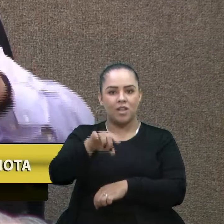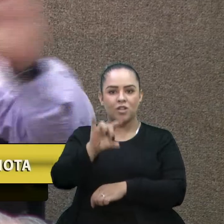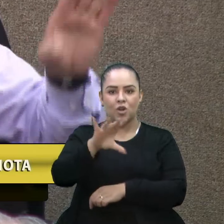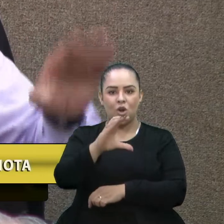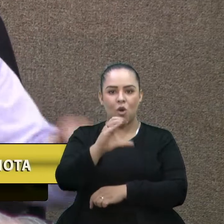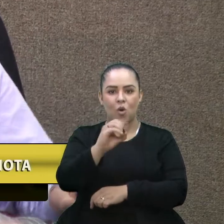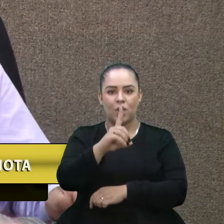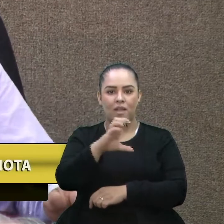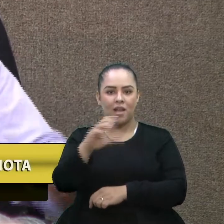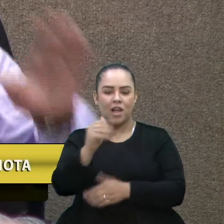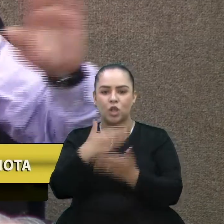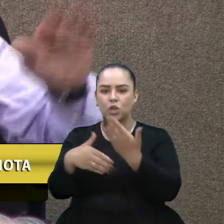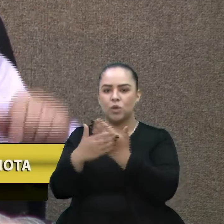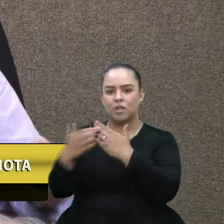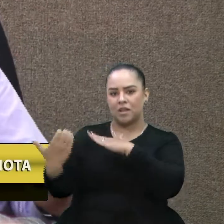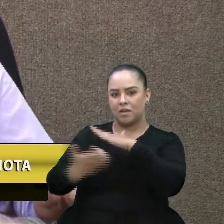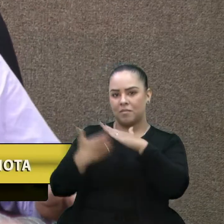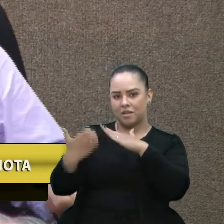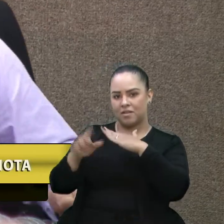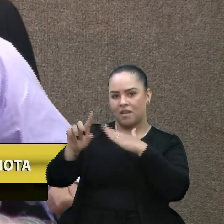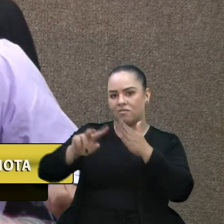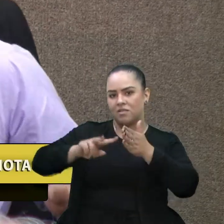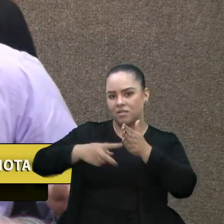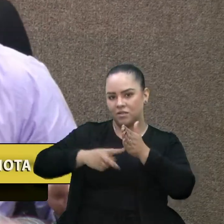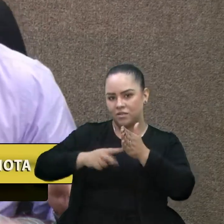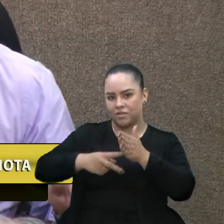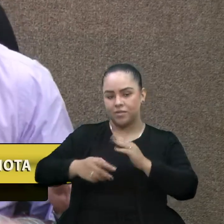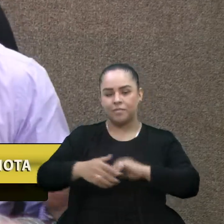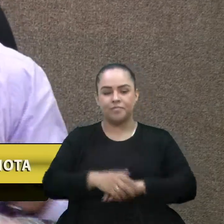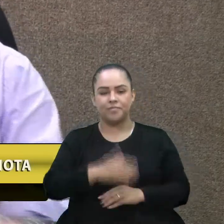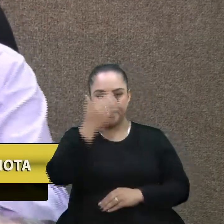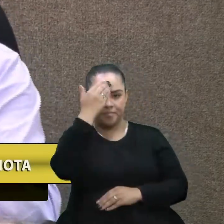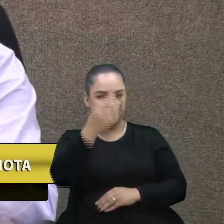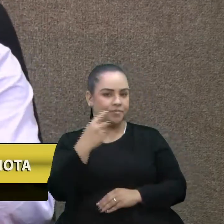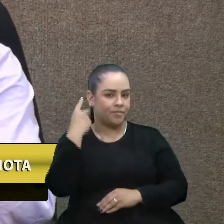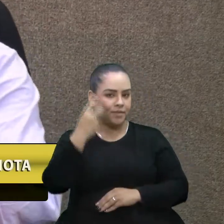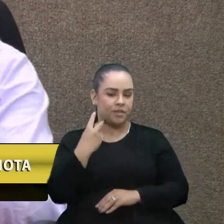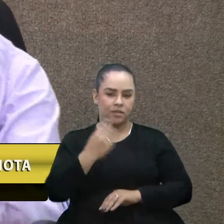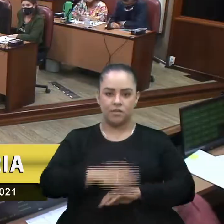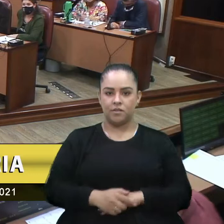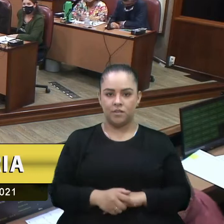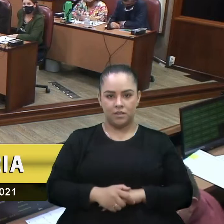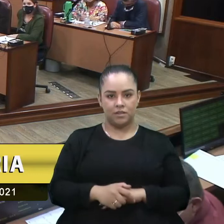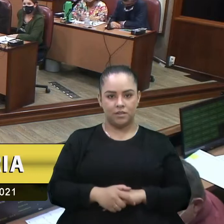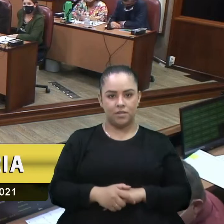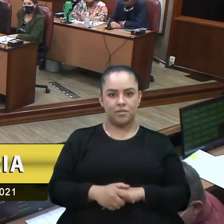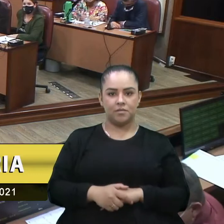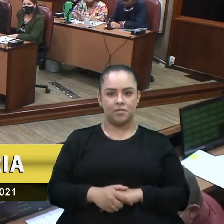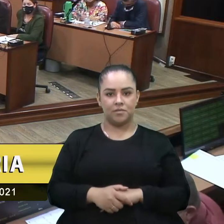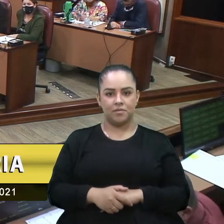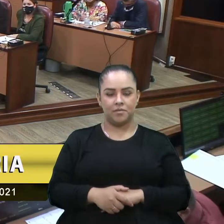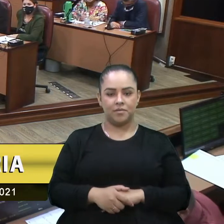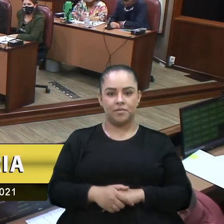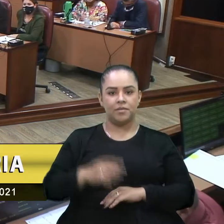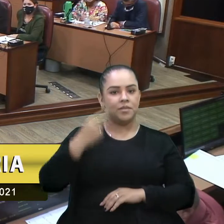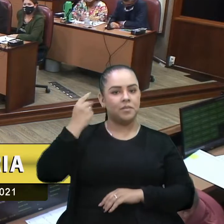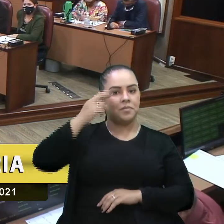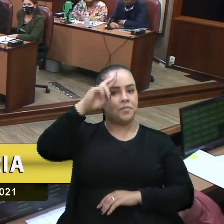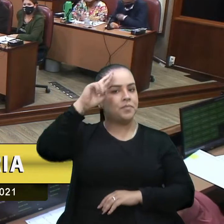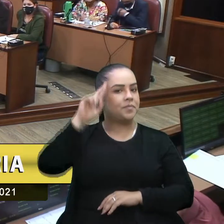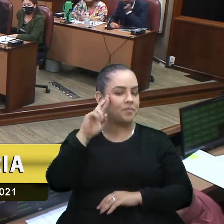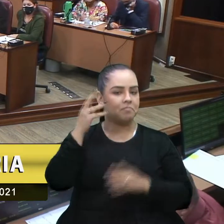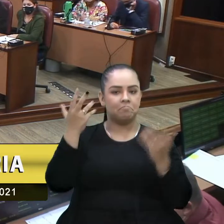em quase todas as empresas, que se chama sindicato. Obrigado, vereador. Marcon. Vereador Rafael, lhe parabenizar